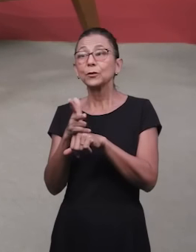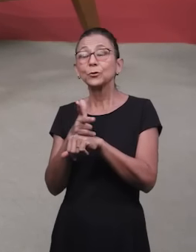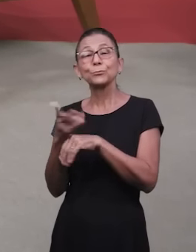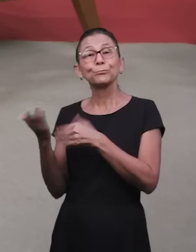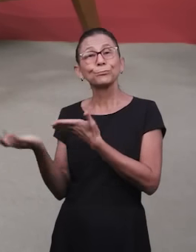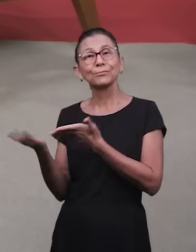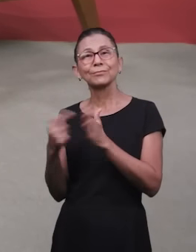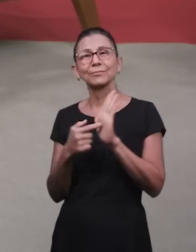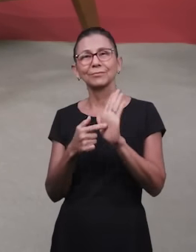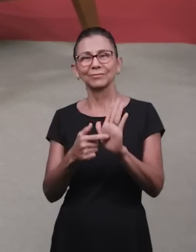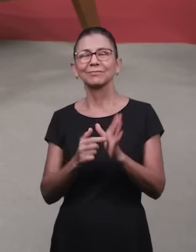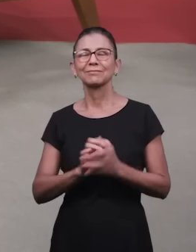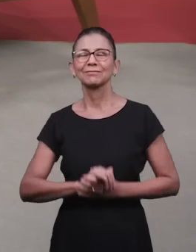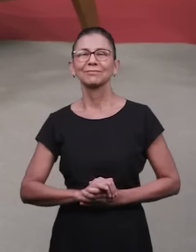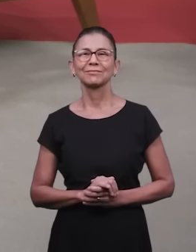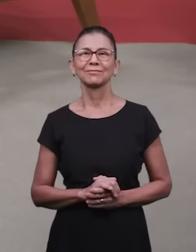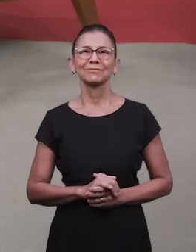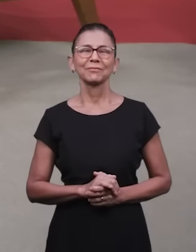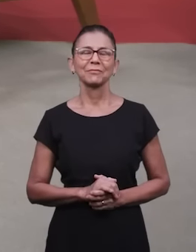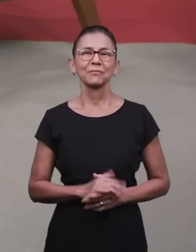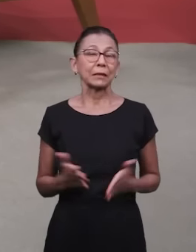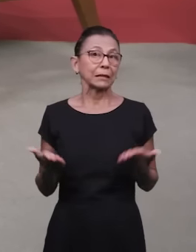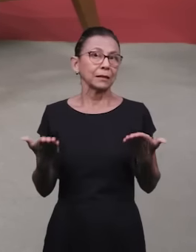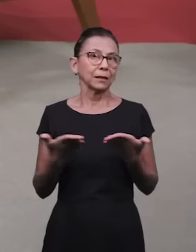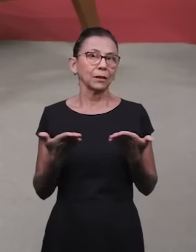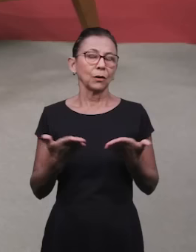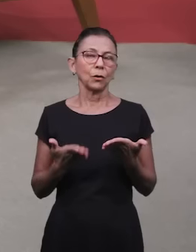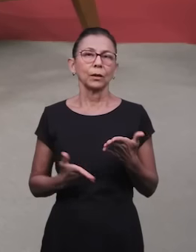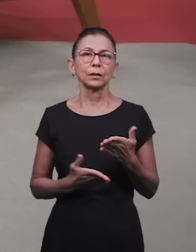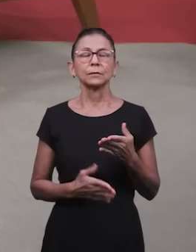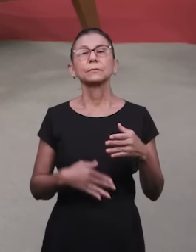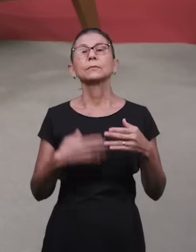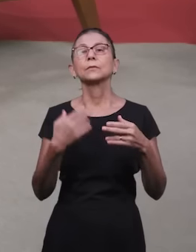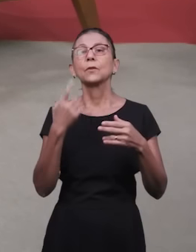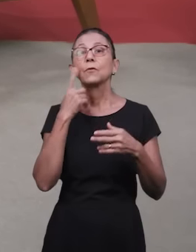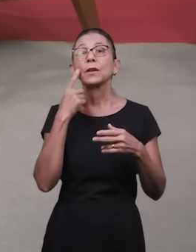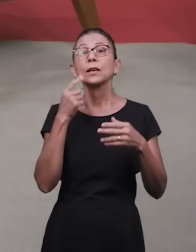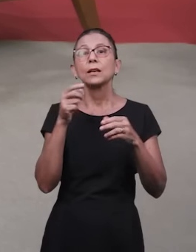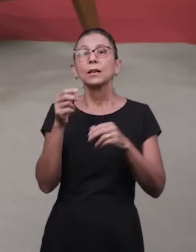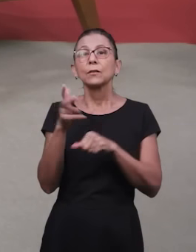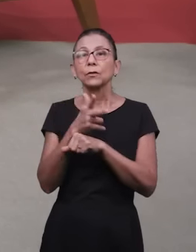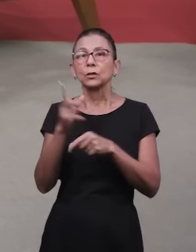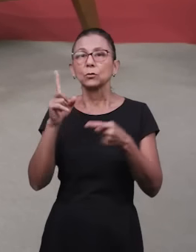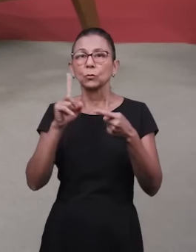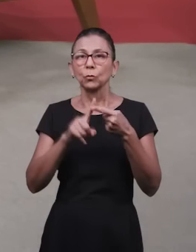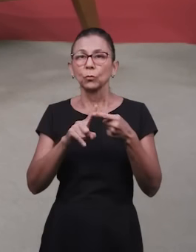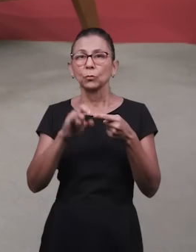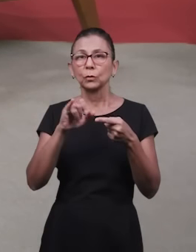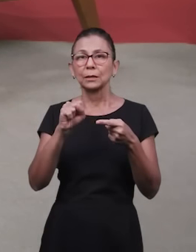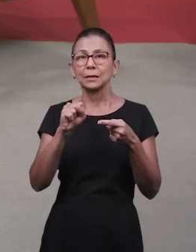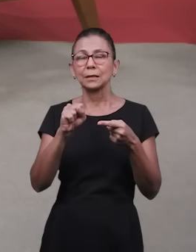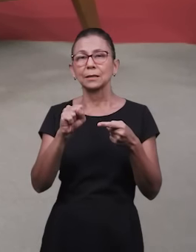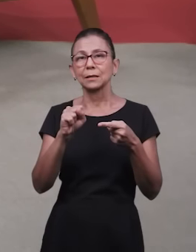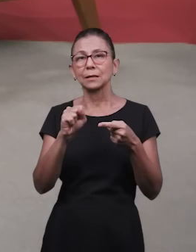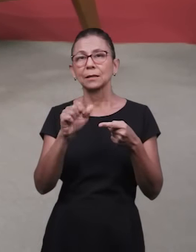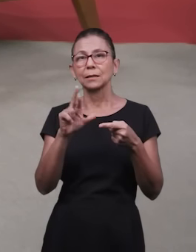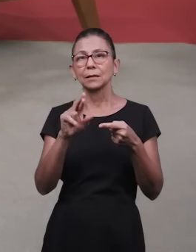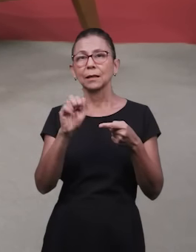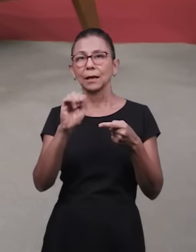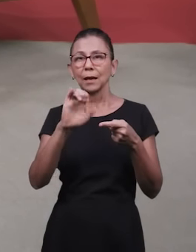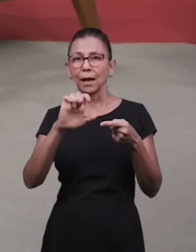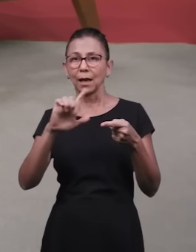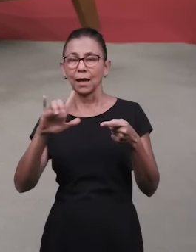e aparecer aqui no nosso programa. E nós vamos passar agora para você dois vídeos que foram enviados. Um pelo nosso irmão Israel, que é lá de